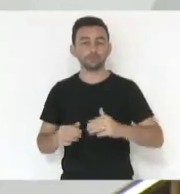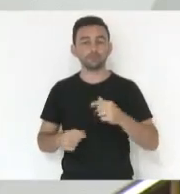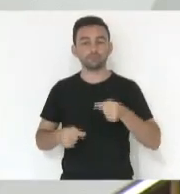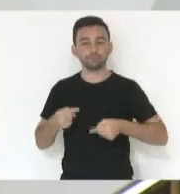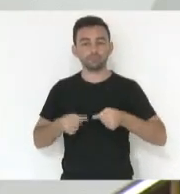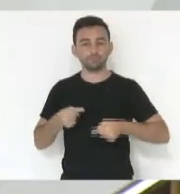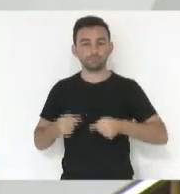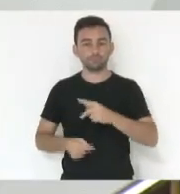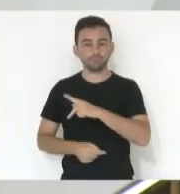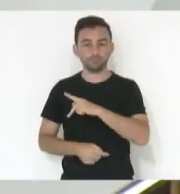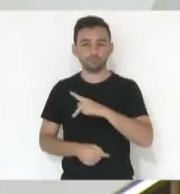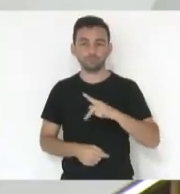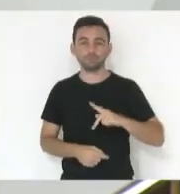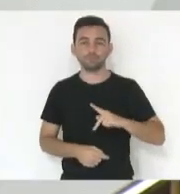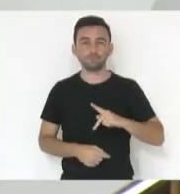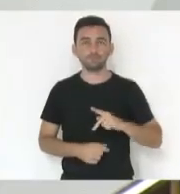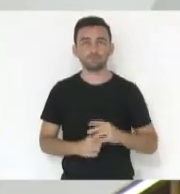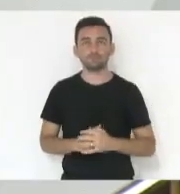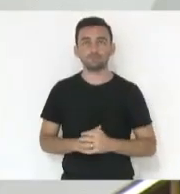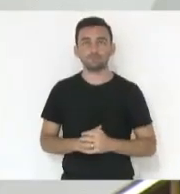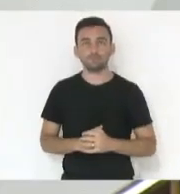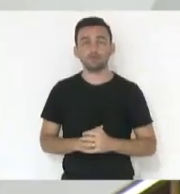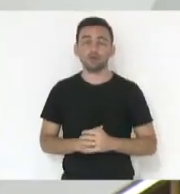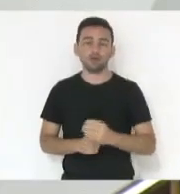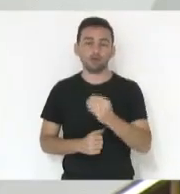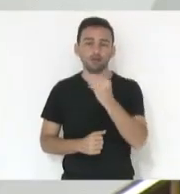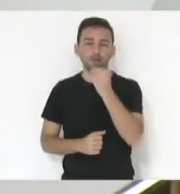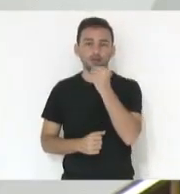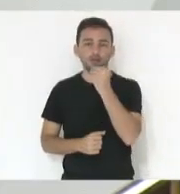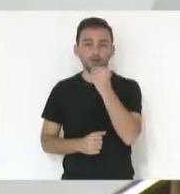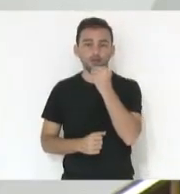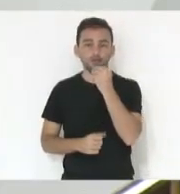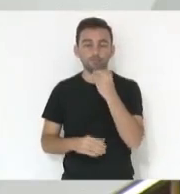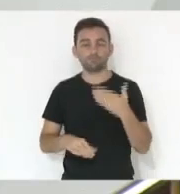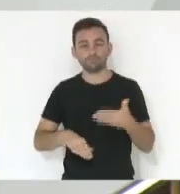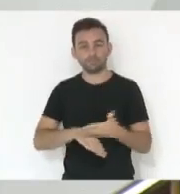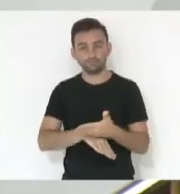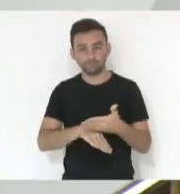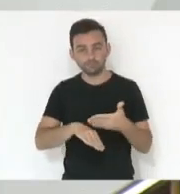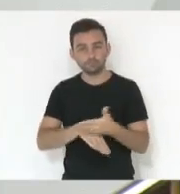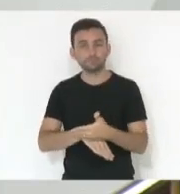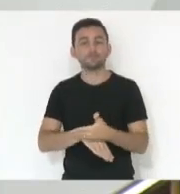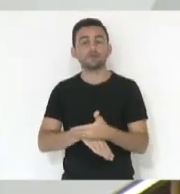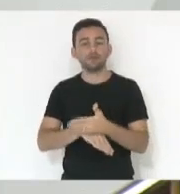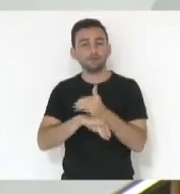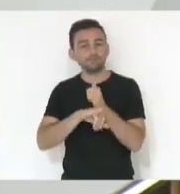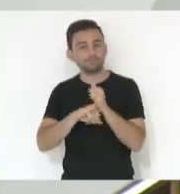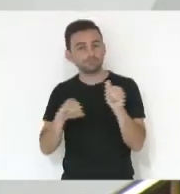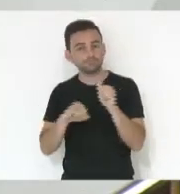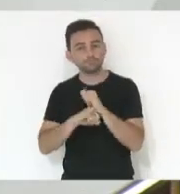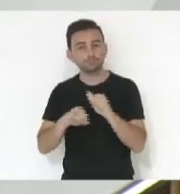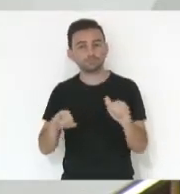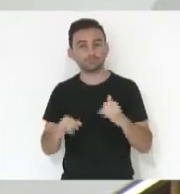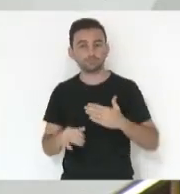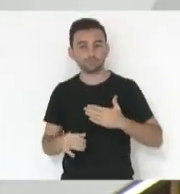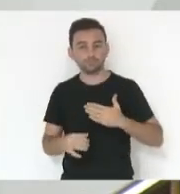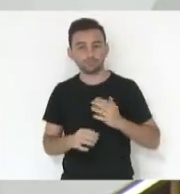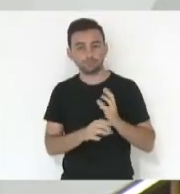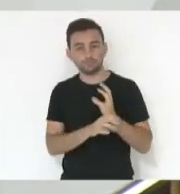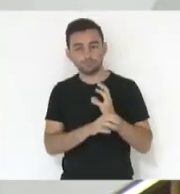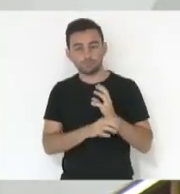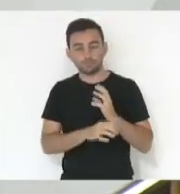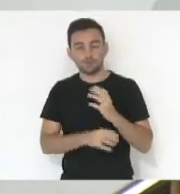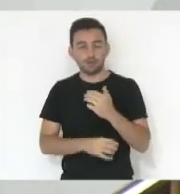públicas. E claro que, para essa participação, a campanha da fraternidade,